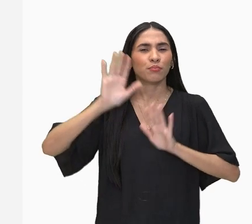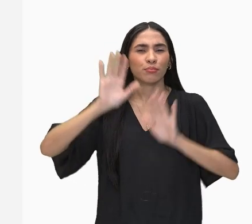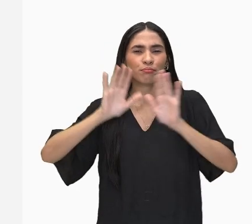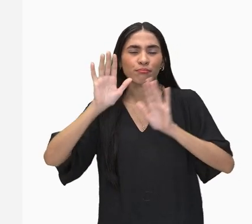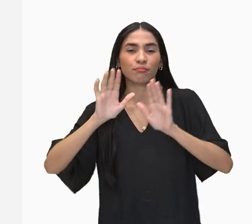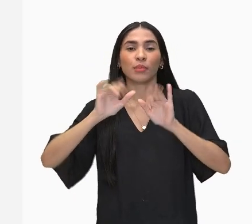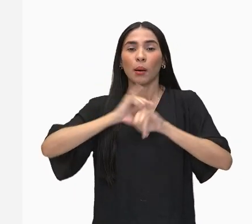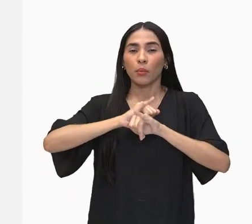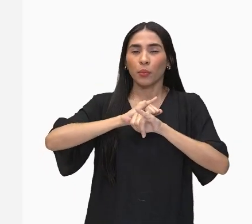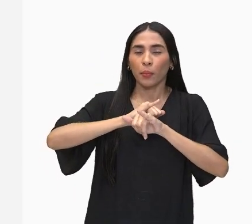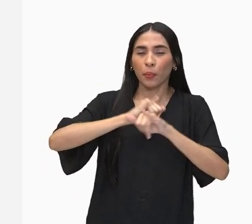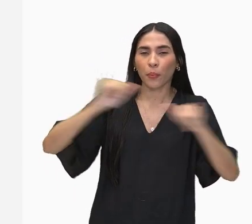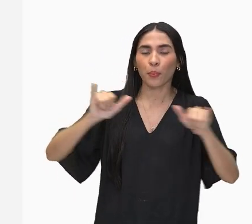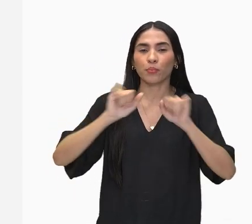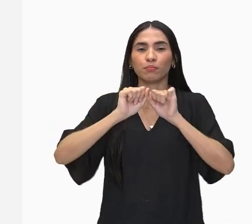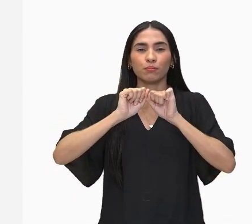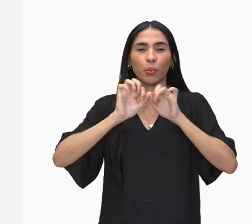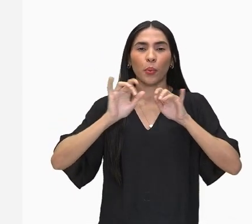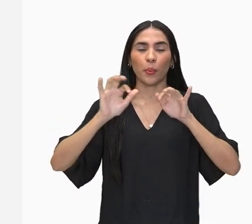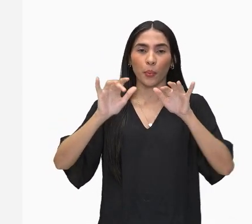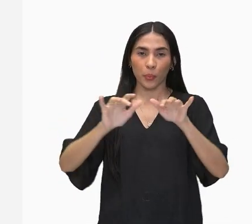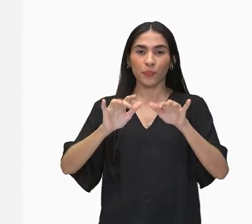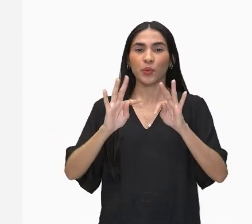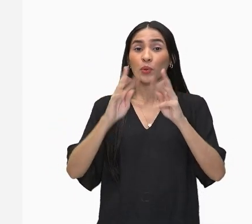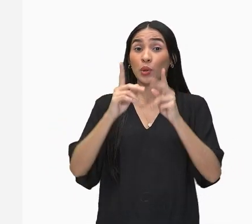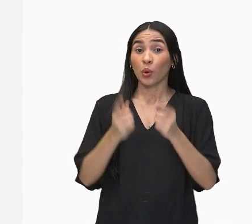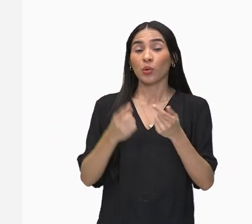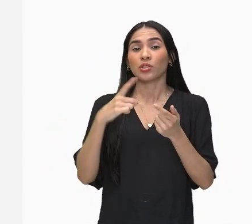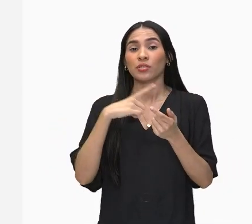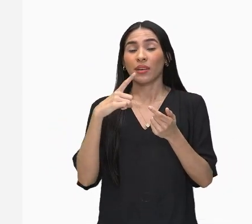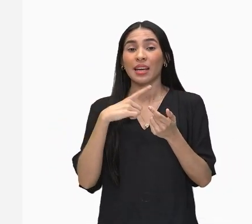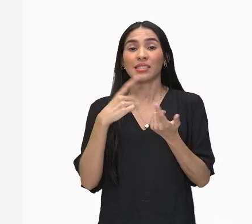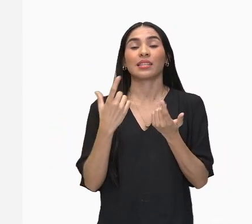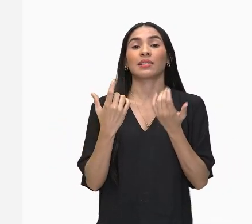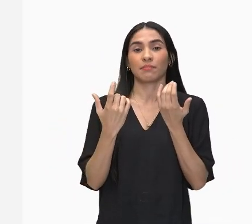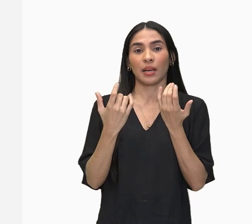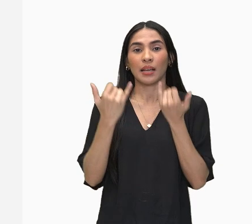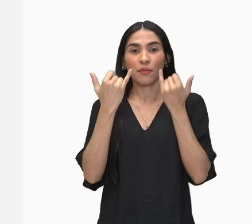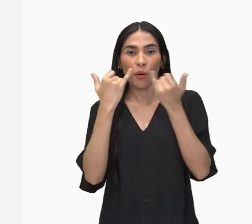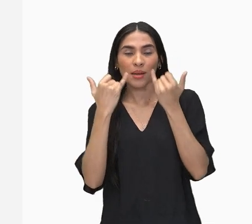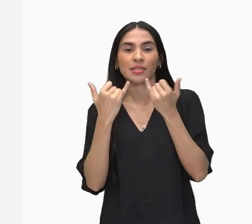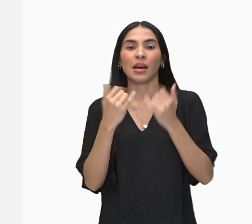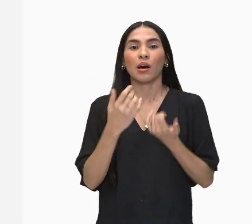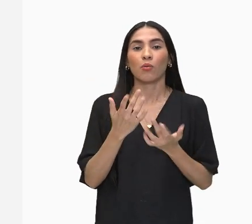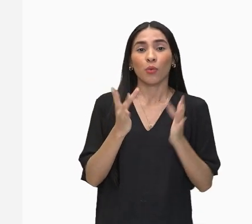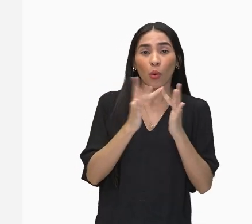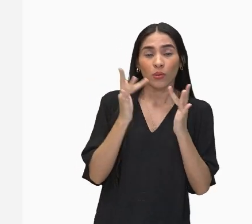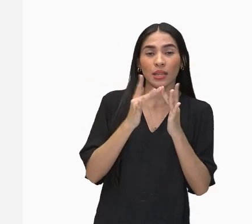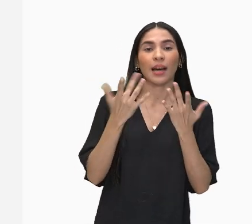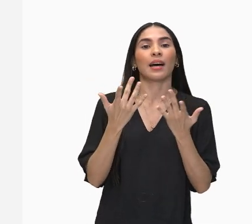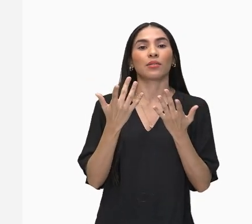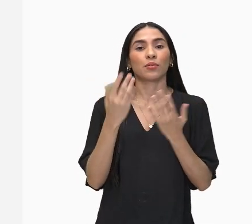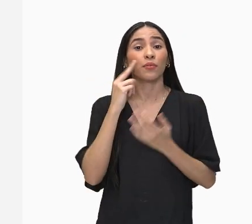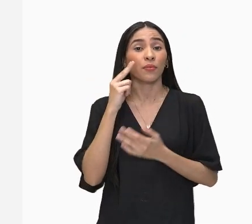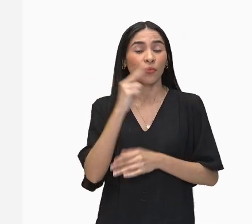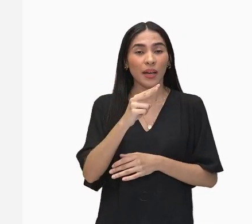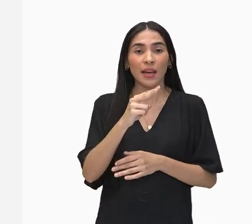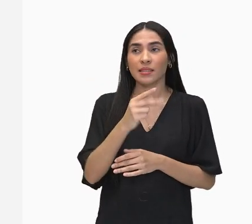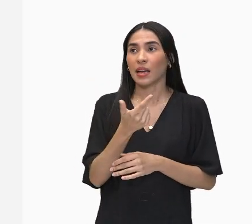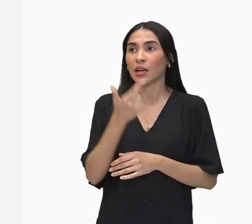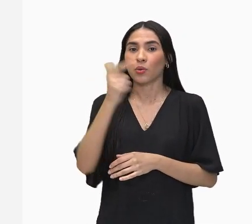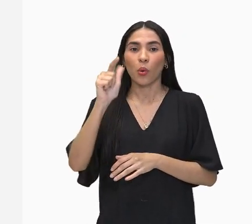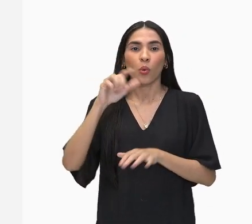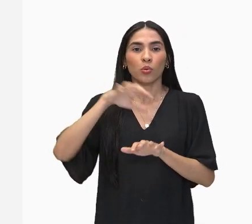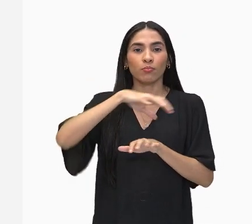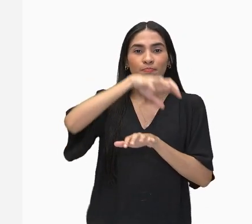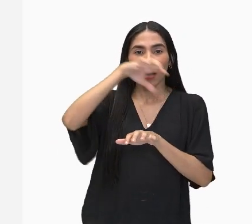públicas, elas se tornassem mais conhecidas, ao redor de outros lugares lugares, né, ao redor